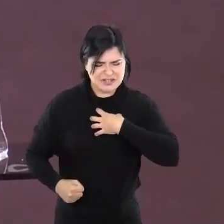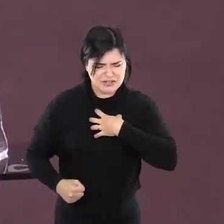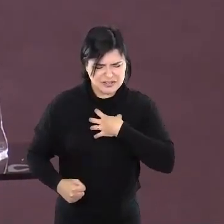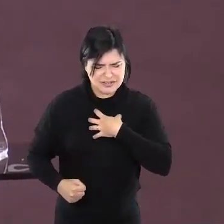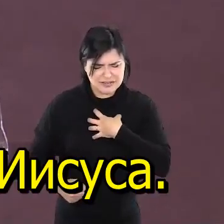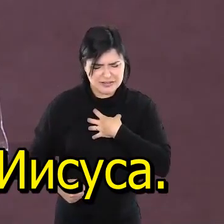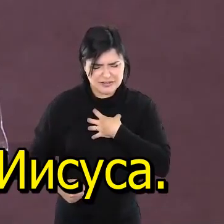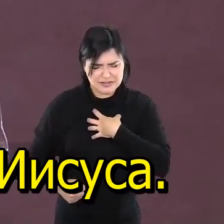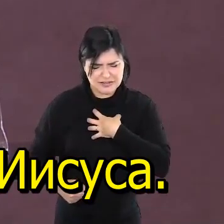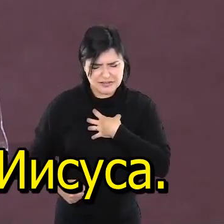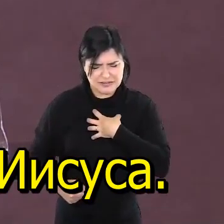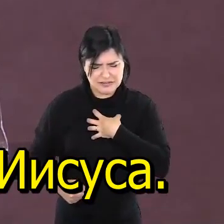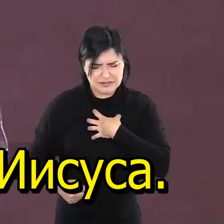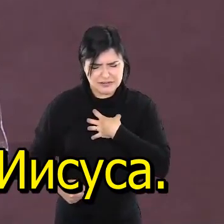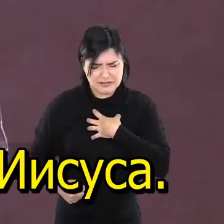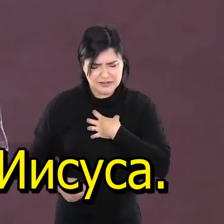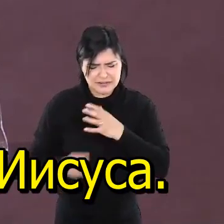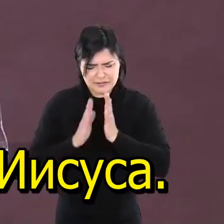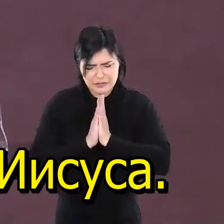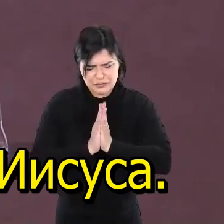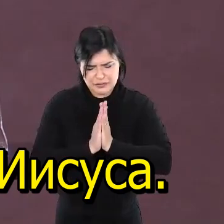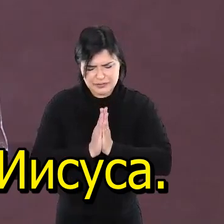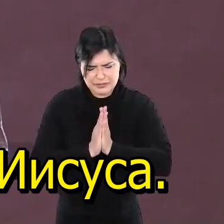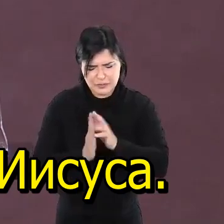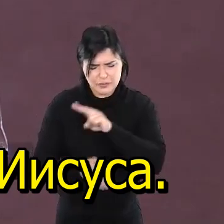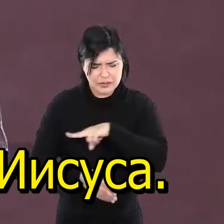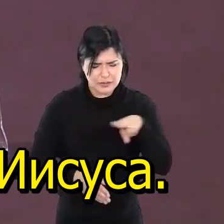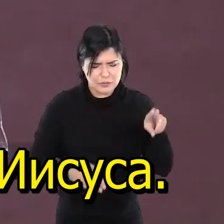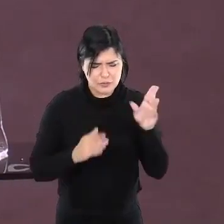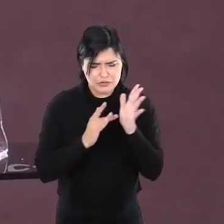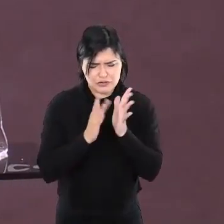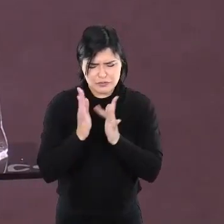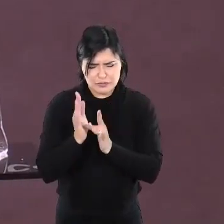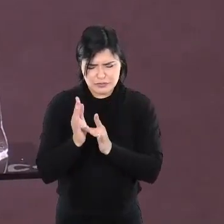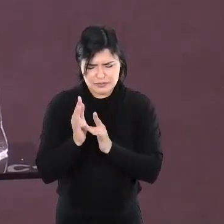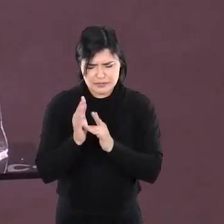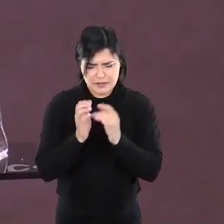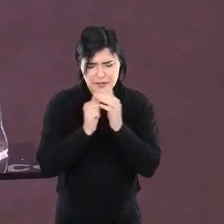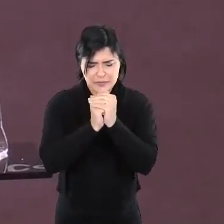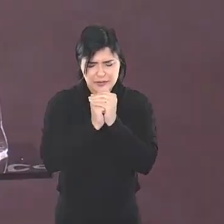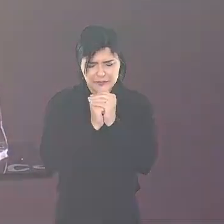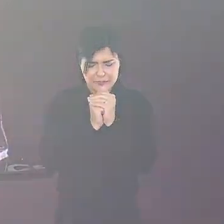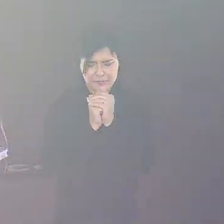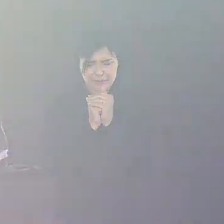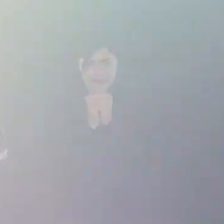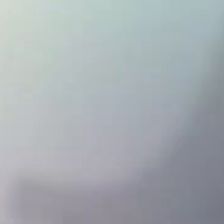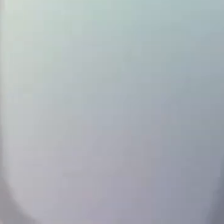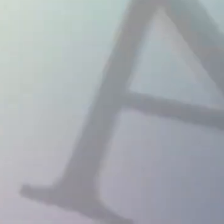Senhor. Essa é a nossa humilde oração, em nome de Jesus. Amém, Senhor.